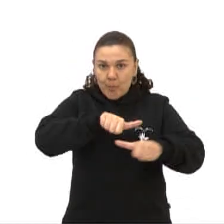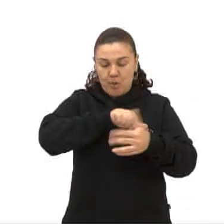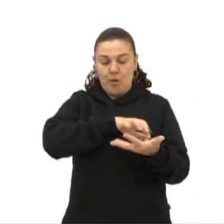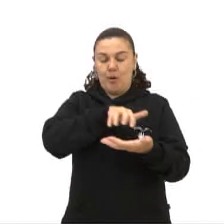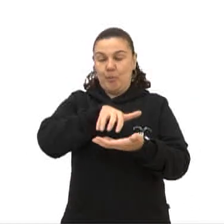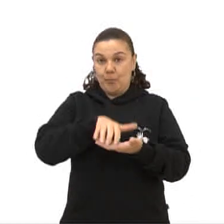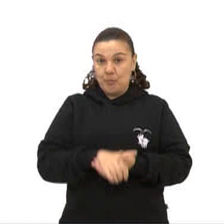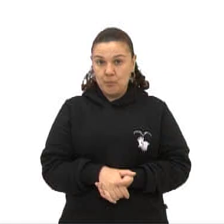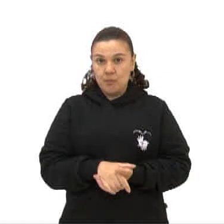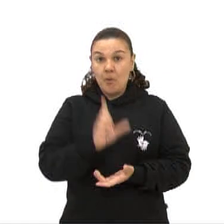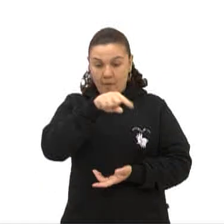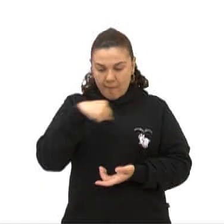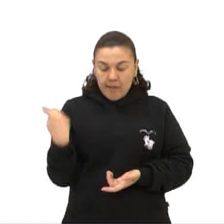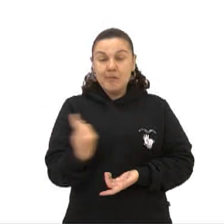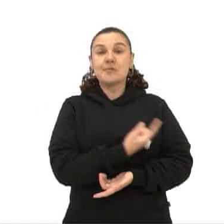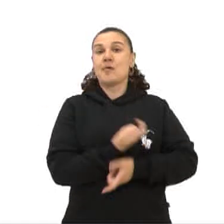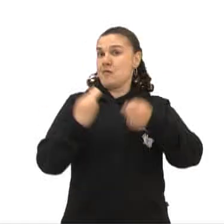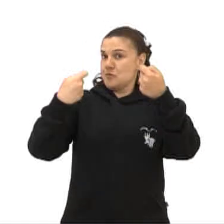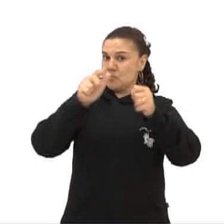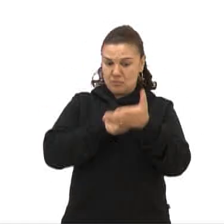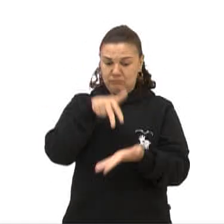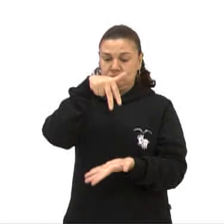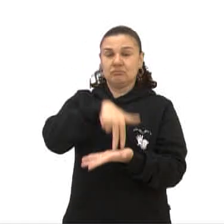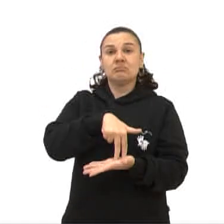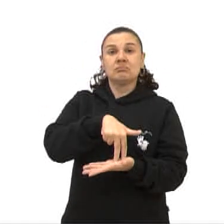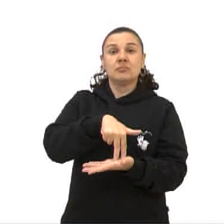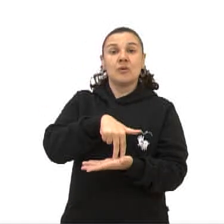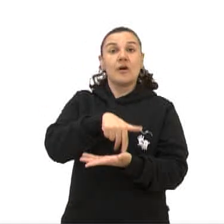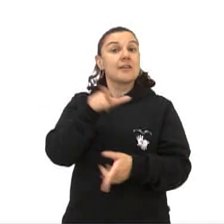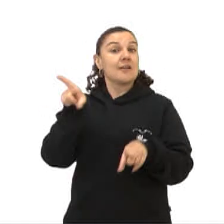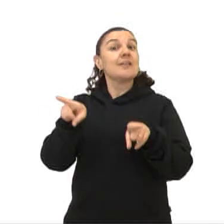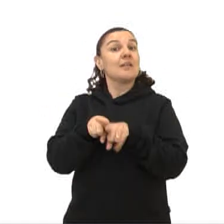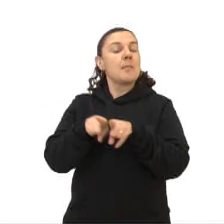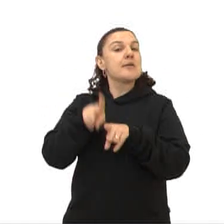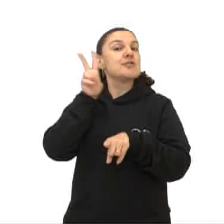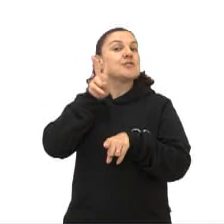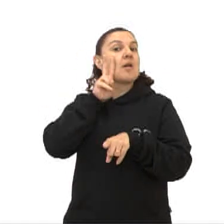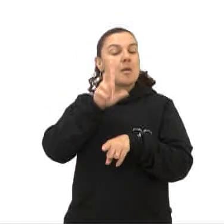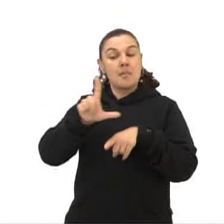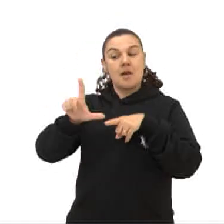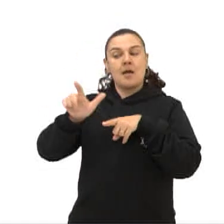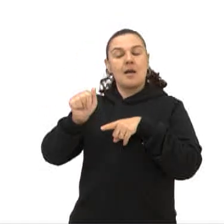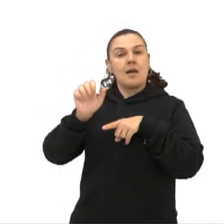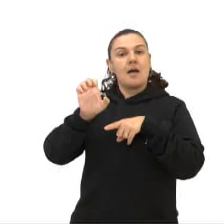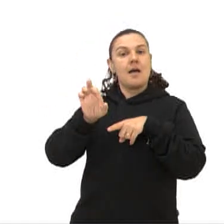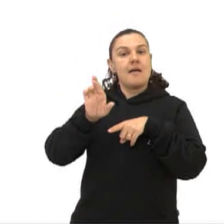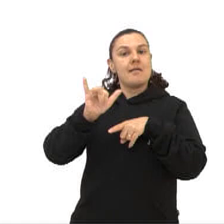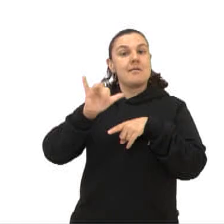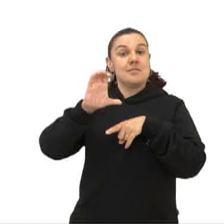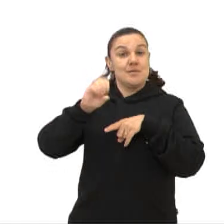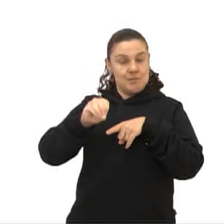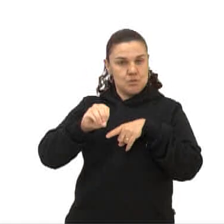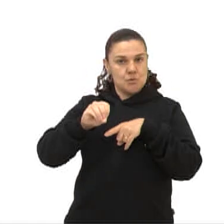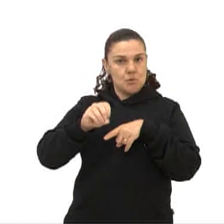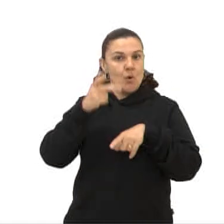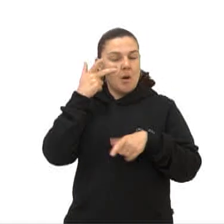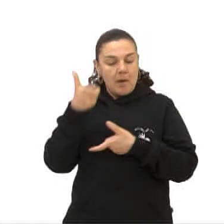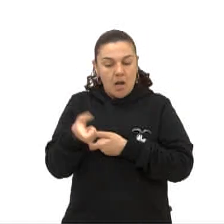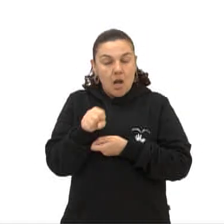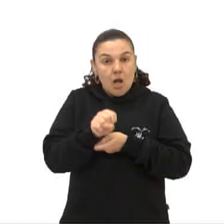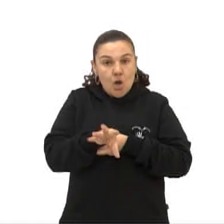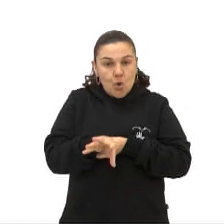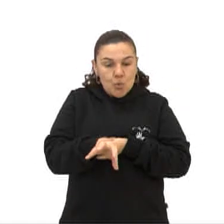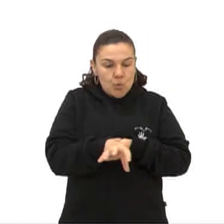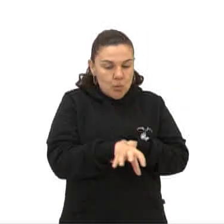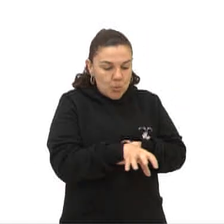mundo, somos nós que temos que fazer. O que lembra o Diógenes Laércio, pensador grego chamado Diocão. Andava com uma lanterna